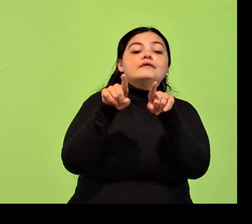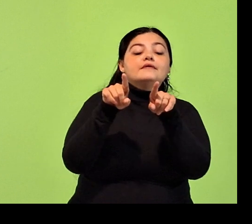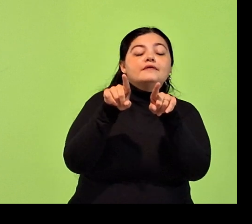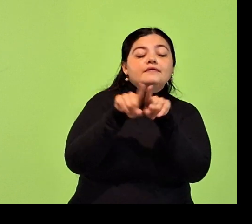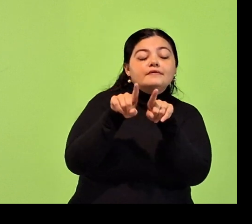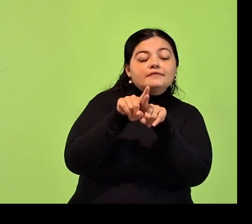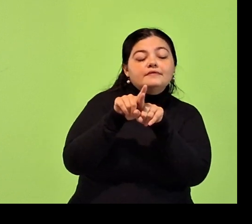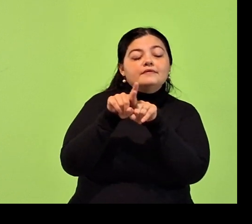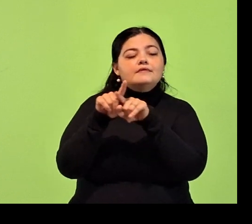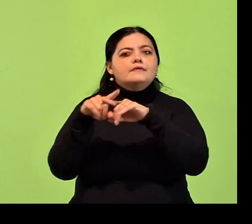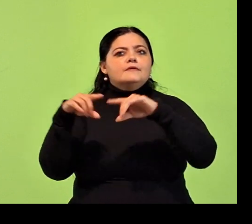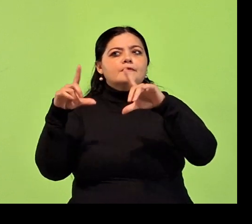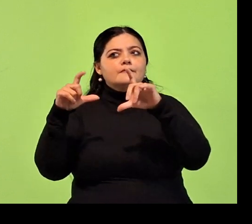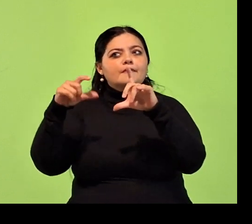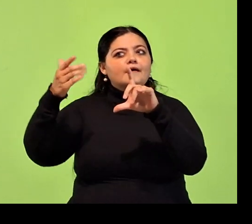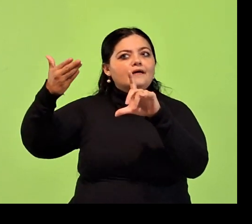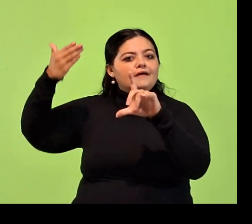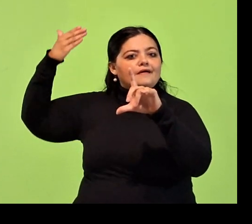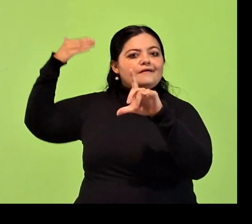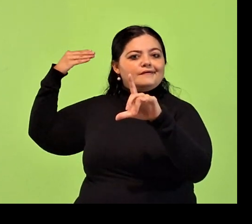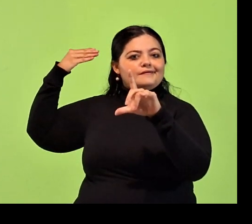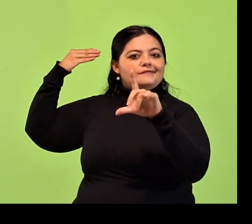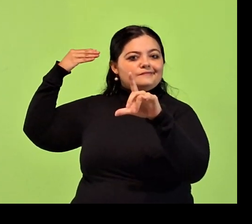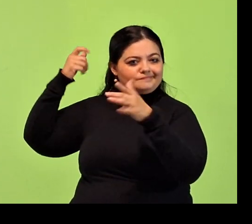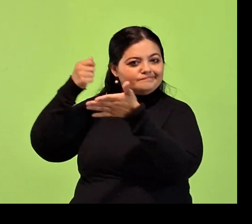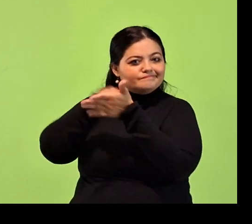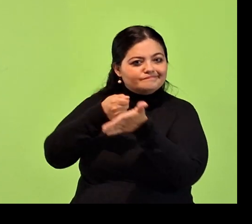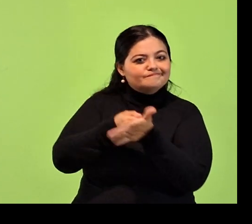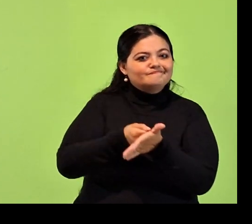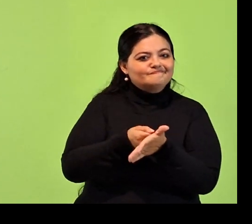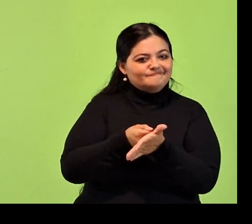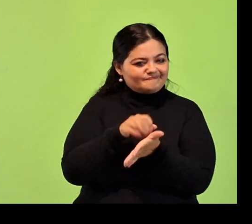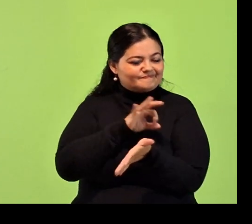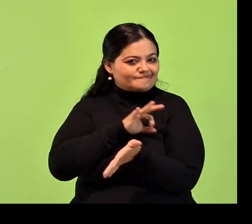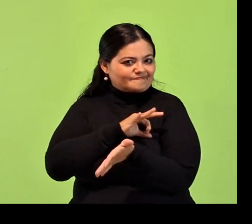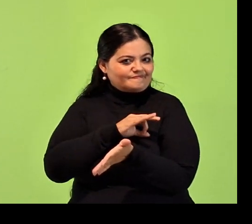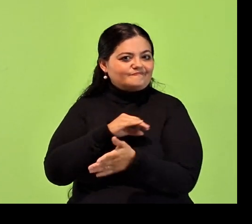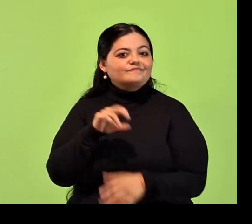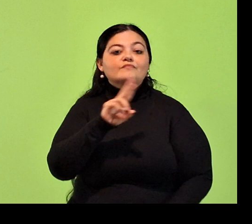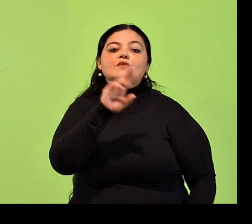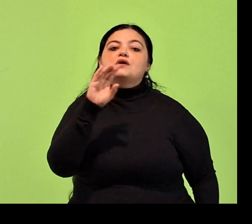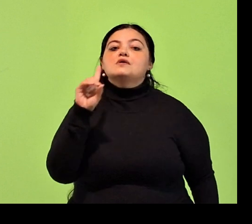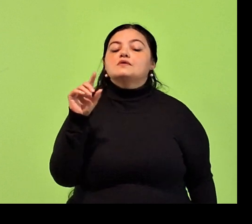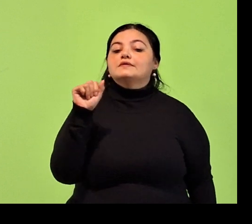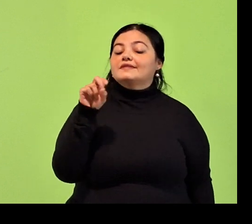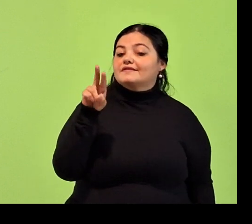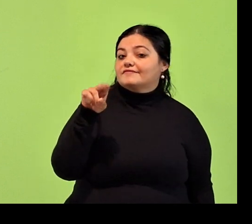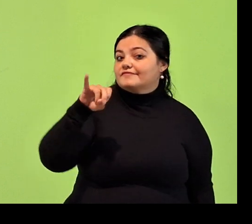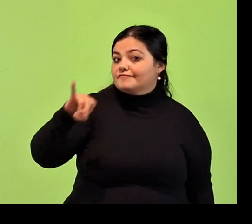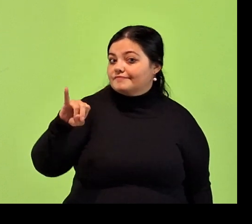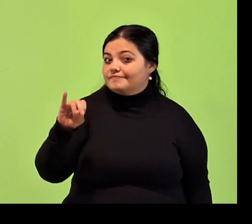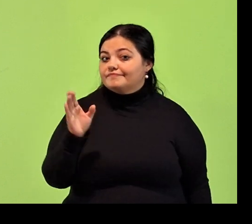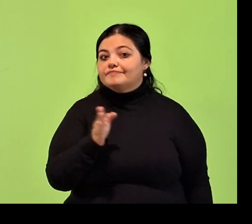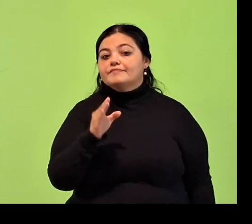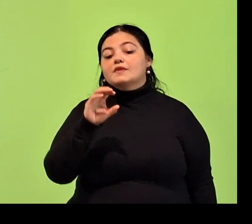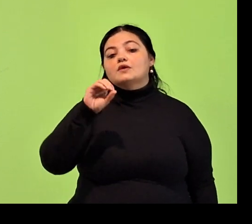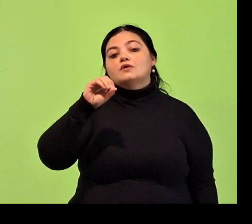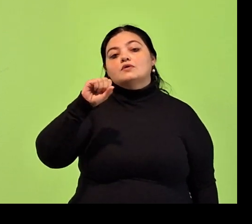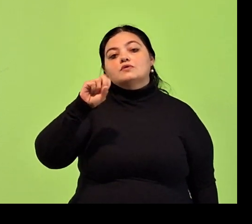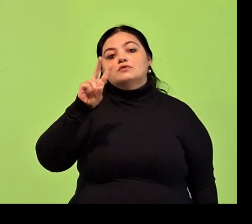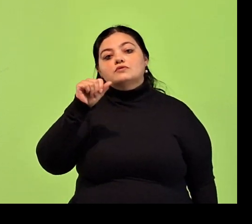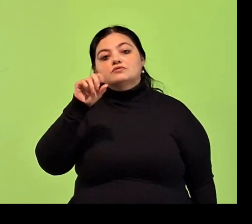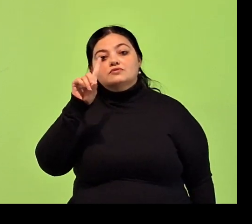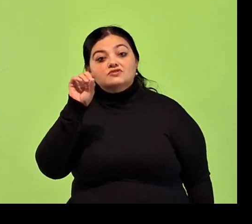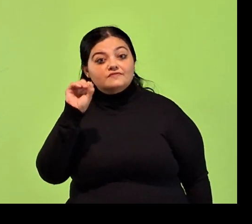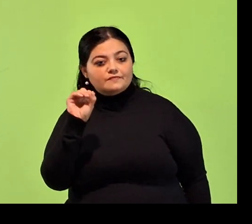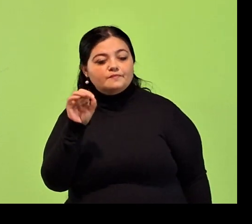voltar. Os homens são Davi dos Santos Soares, Oswaldo Marceneiro e